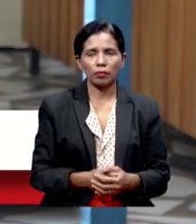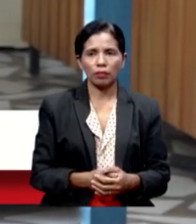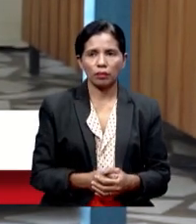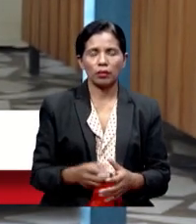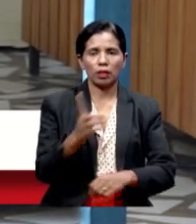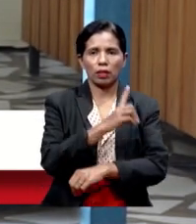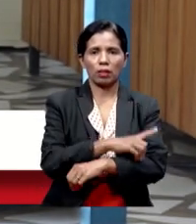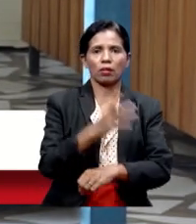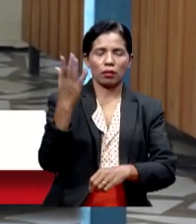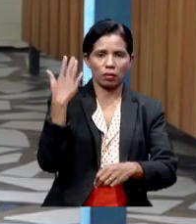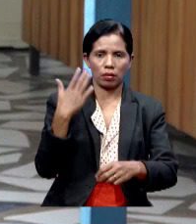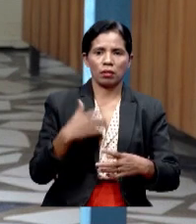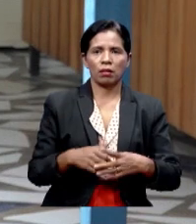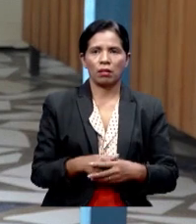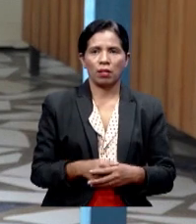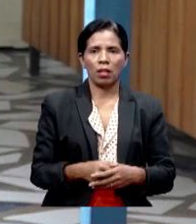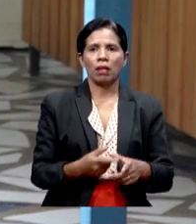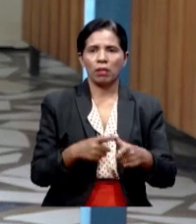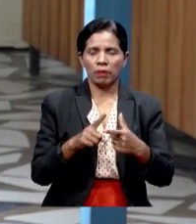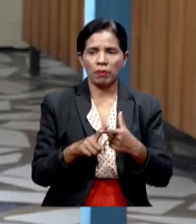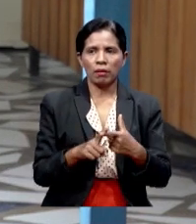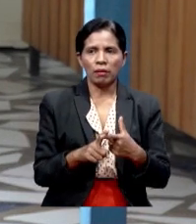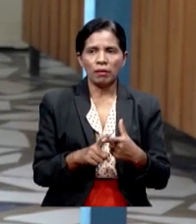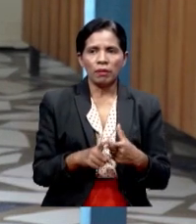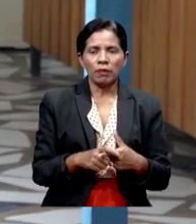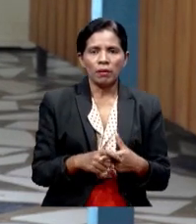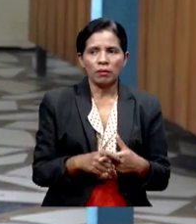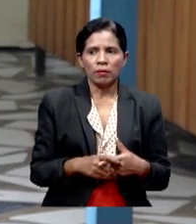lorong Hiraklibá depois de